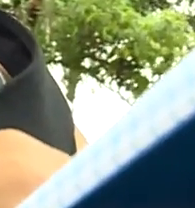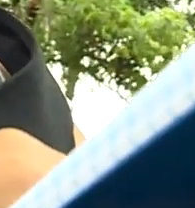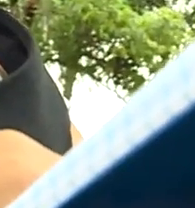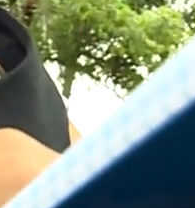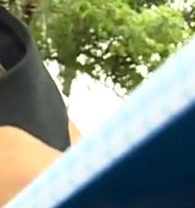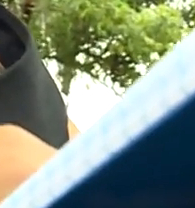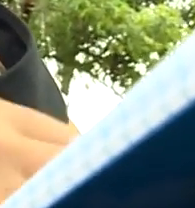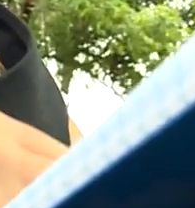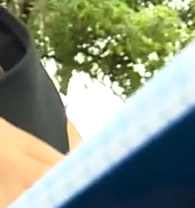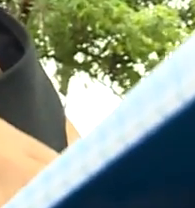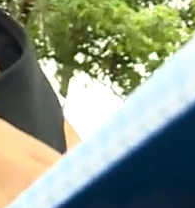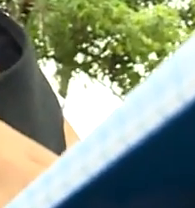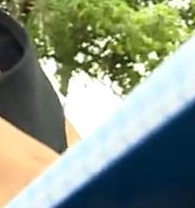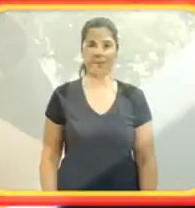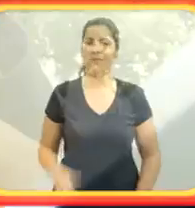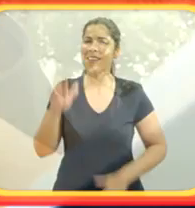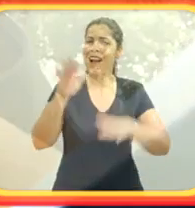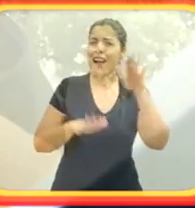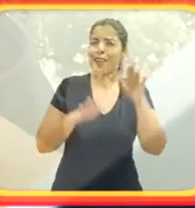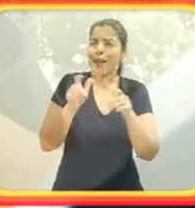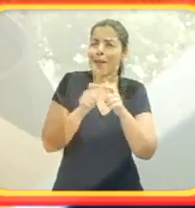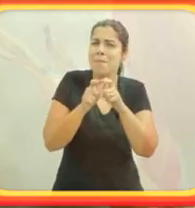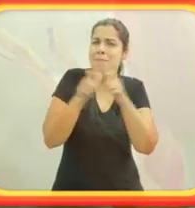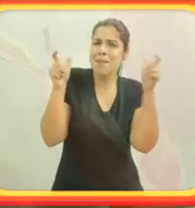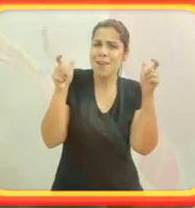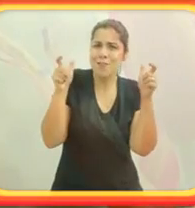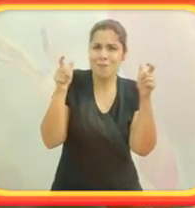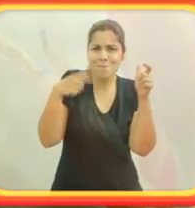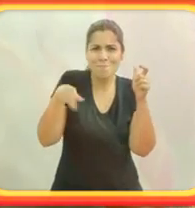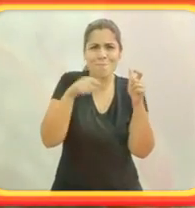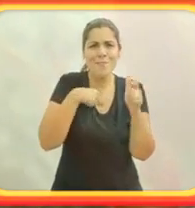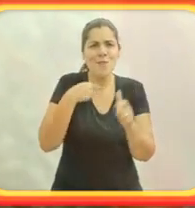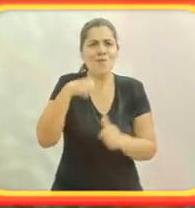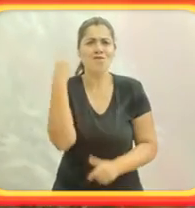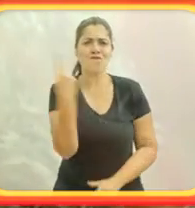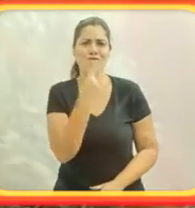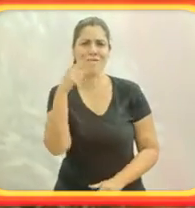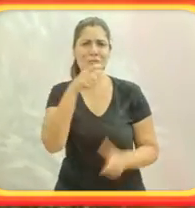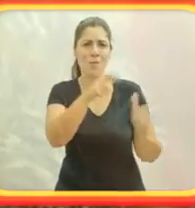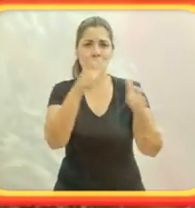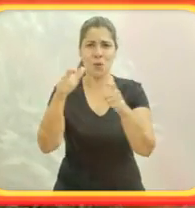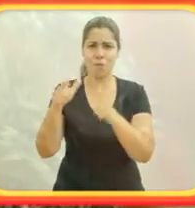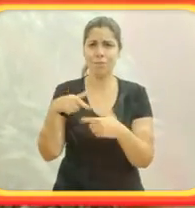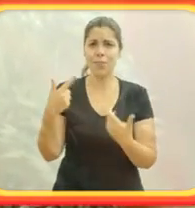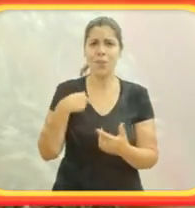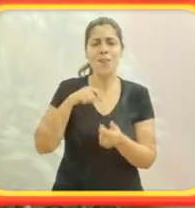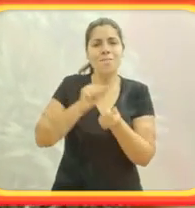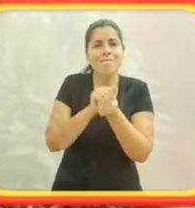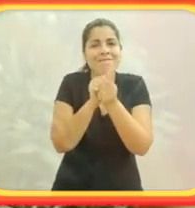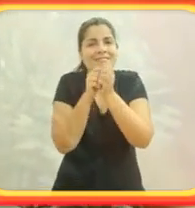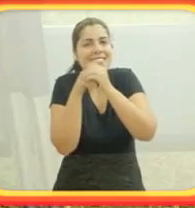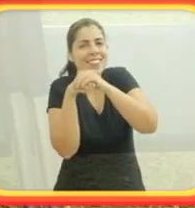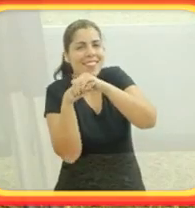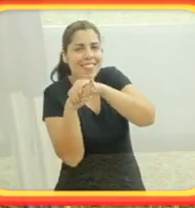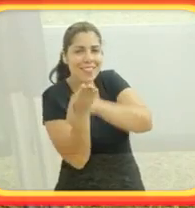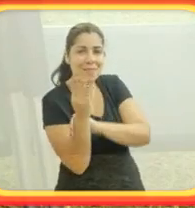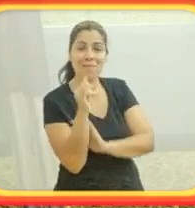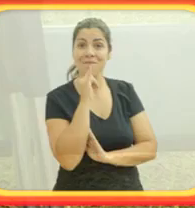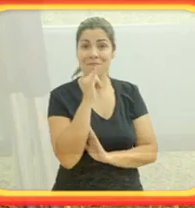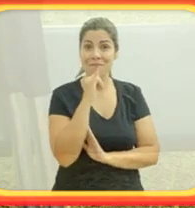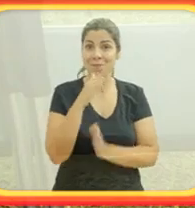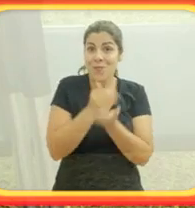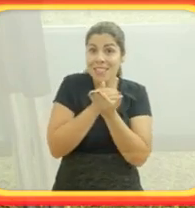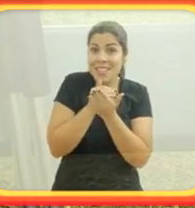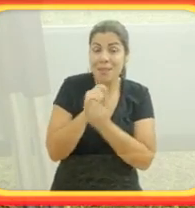azul. A grande maioria das vezes eu fui sozinha para esses lugares. Então fui adaptando, por exemplo, no